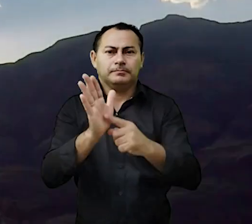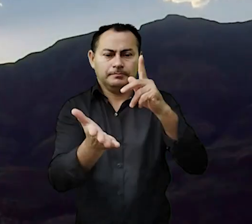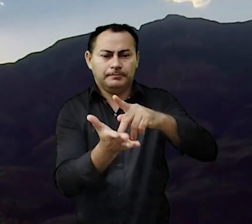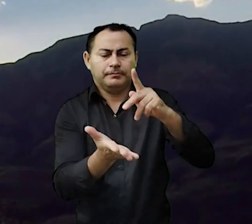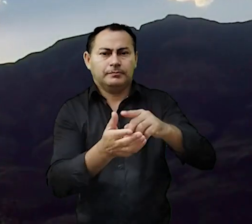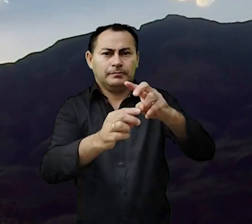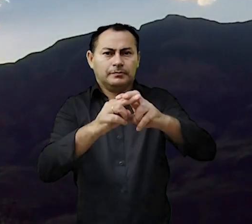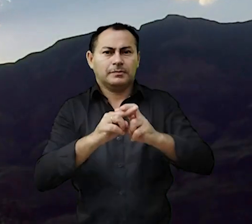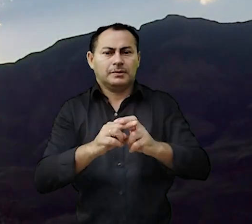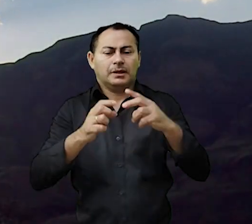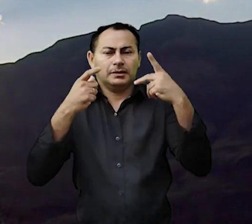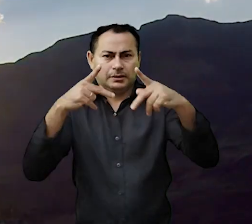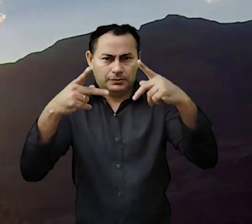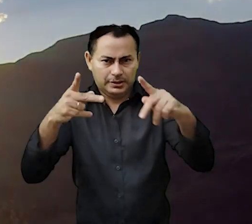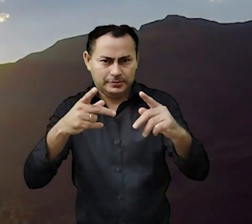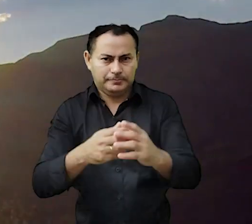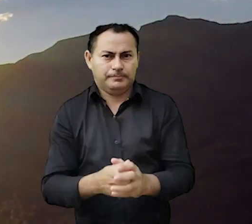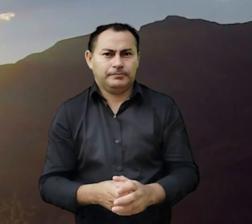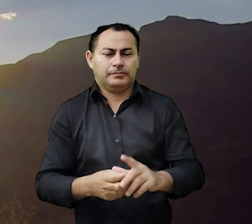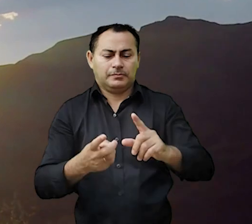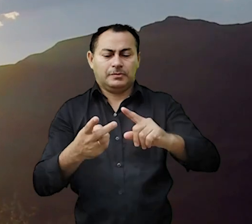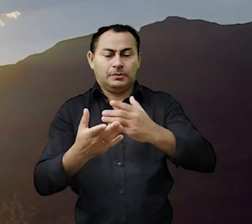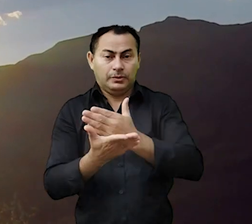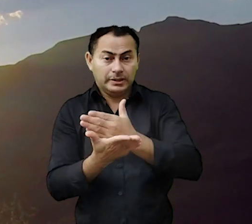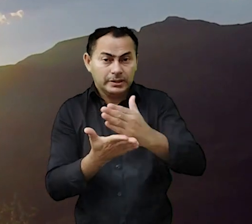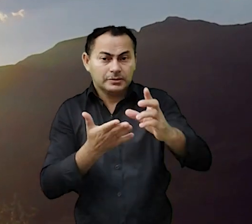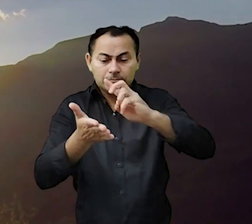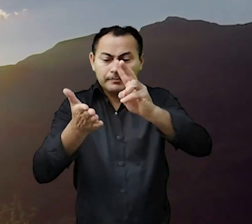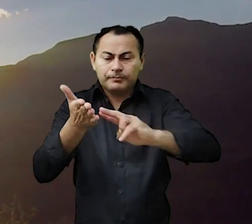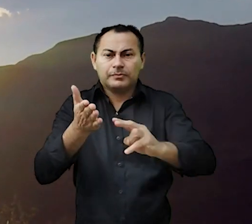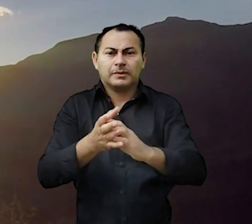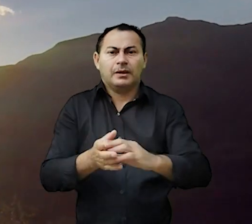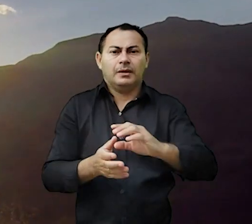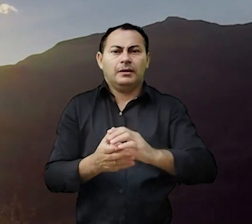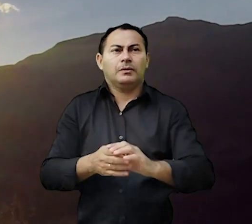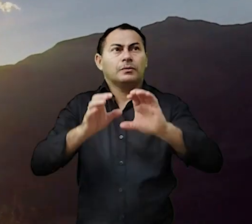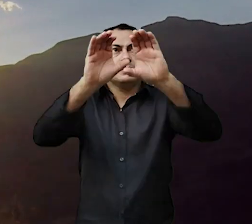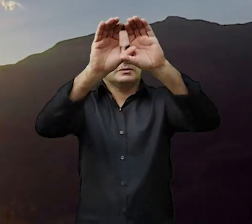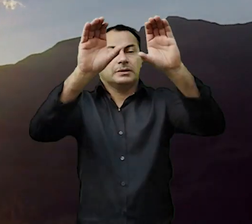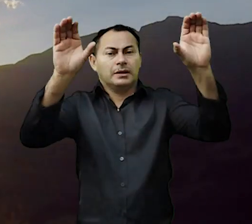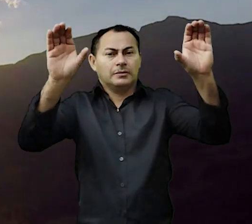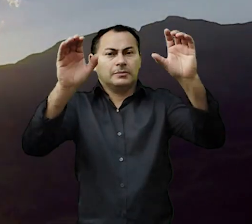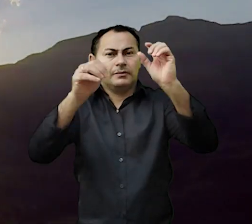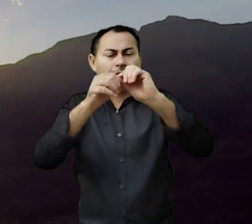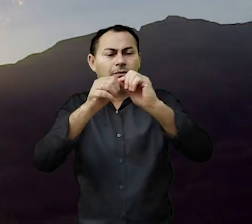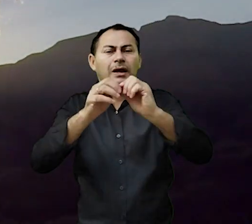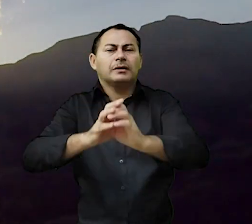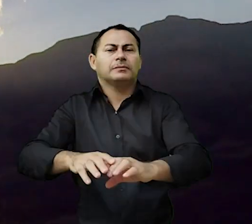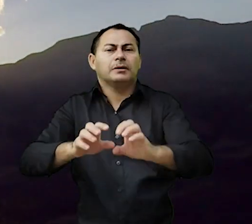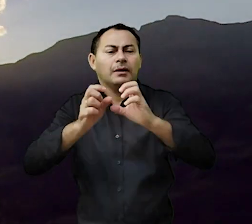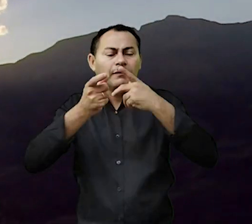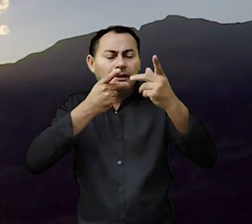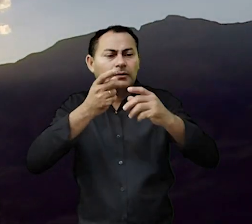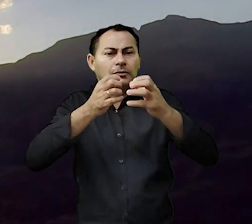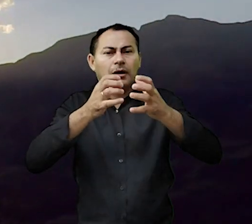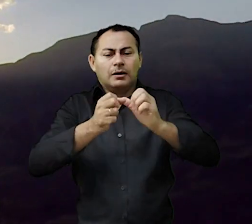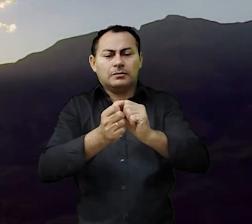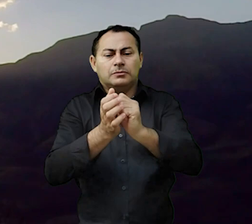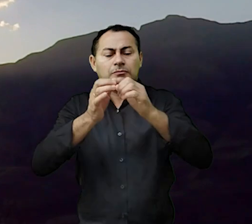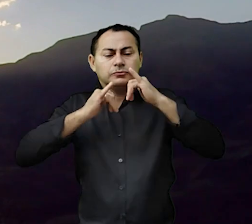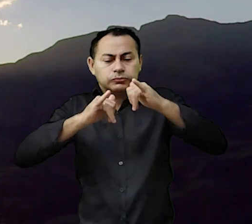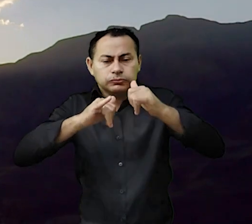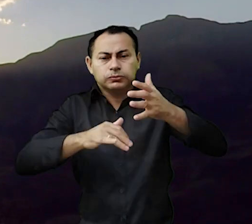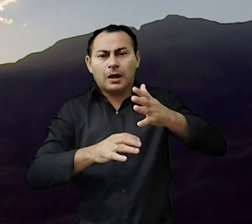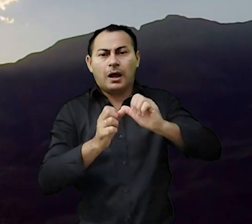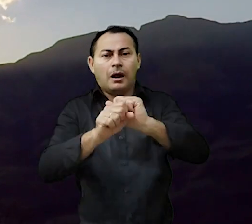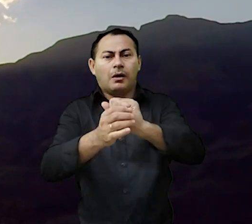revela verdades através da natureza. Logo no início, lemos que os céus estão fazendo uma pregação sobre a glória de